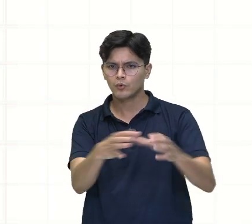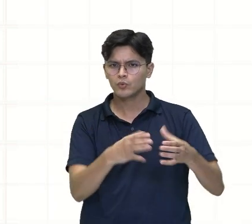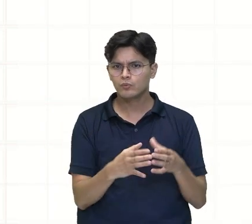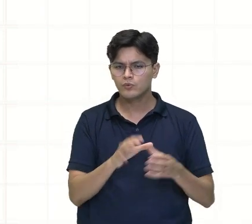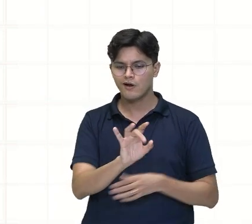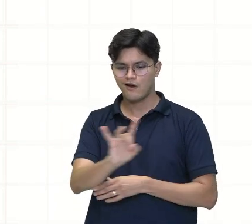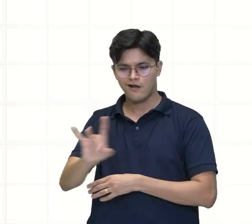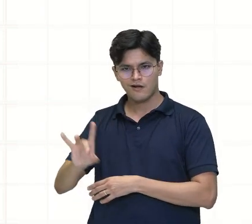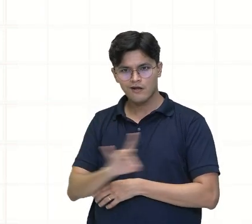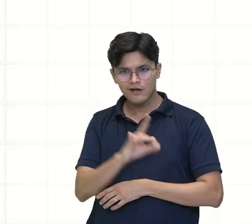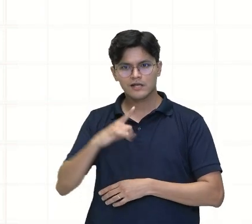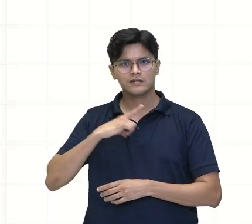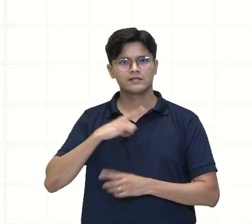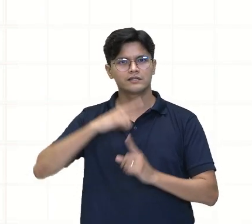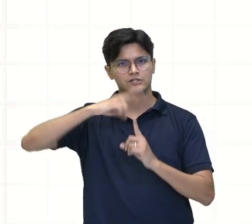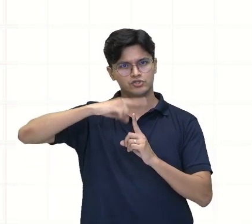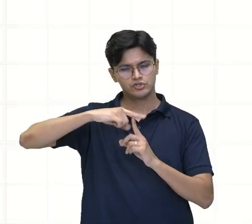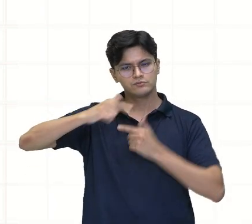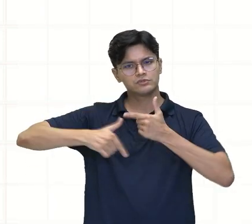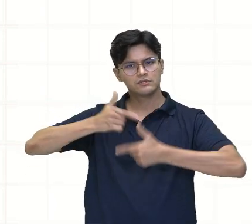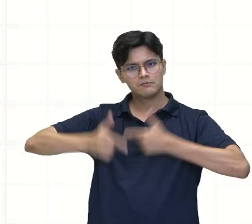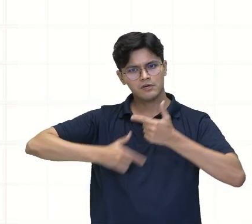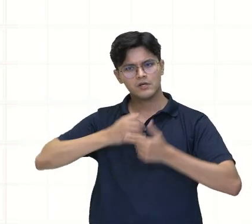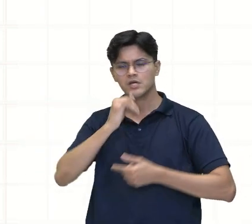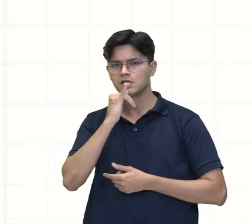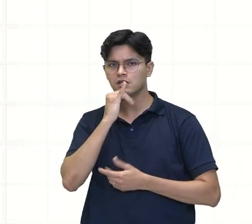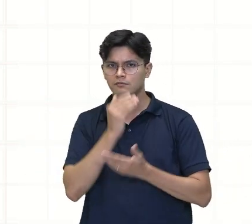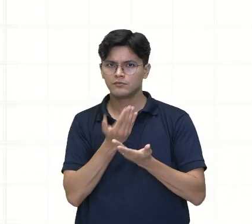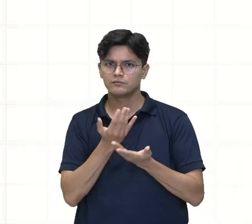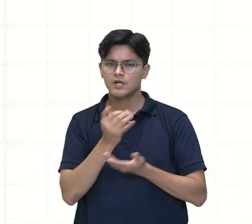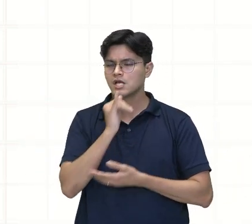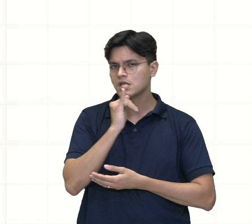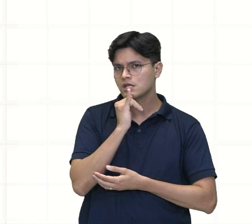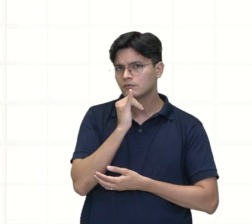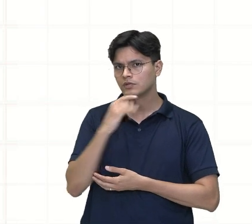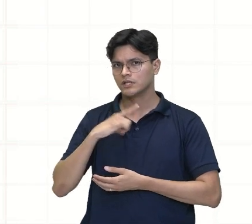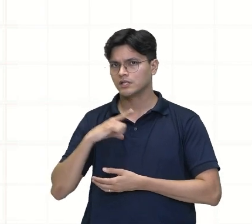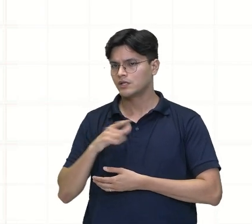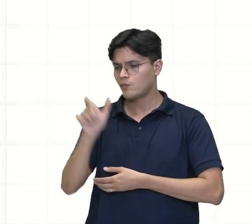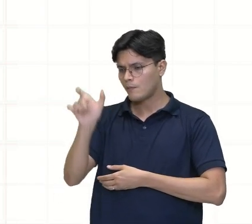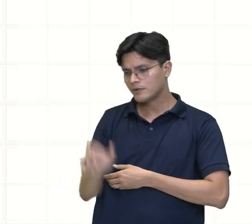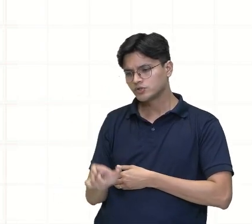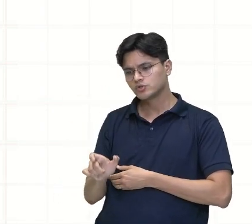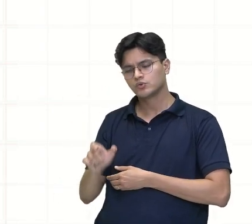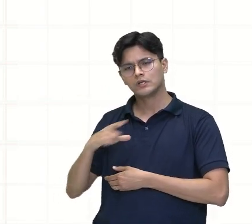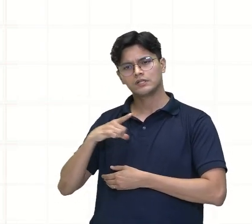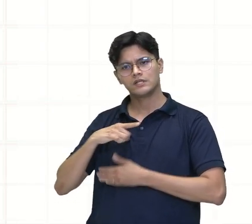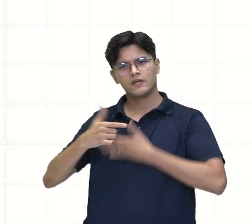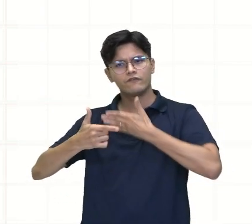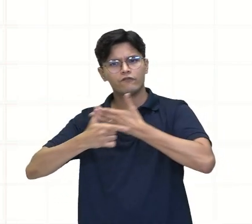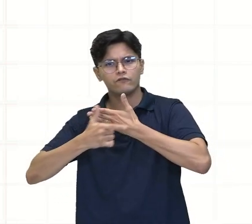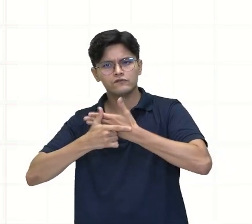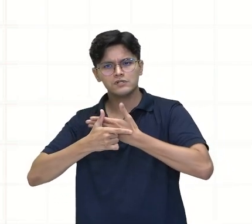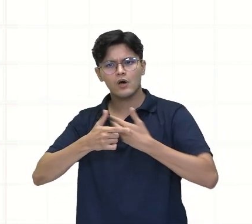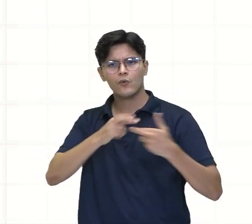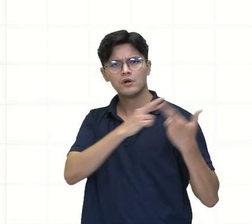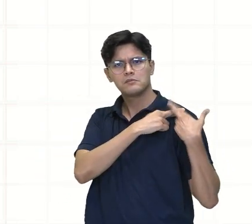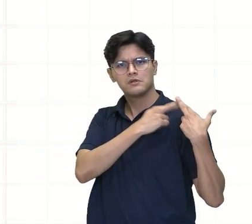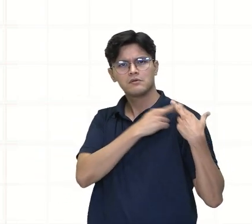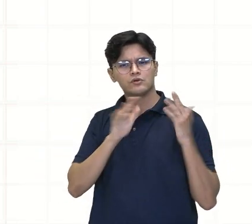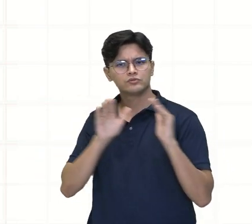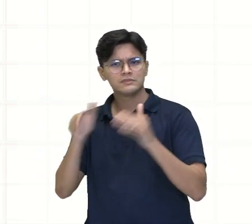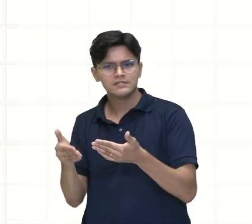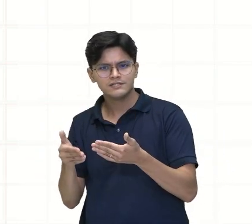trabalhador responsável ali por exercer uma função e sequer vai conhecer como funciona todo o